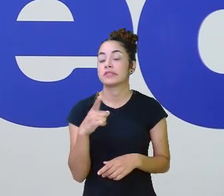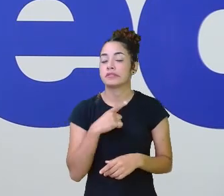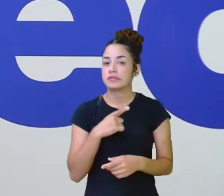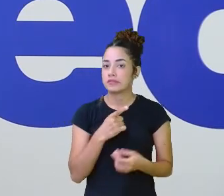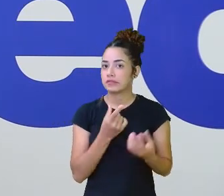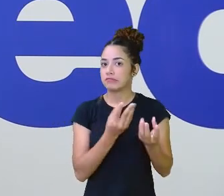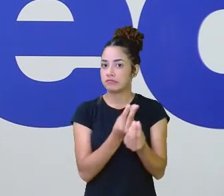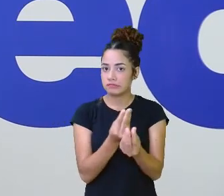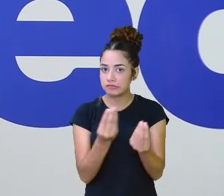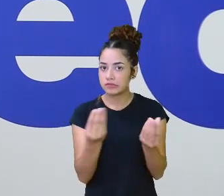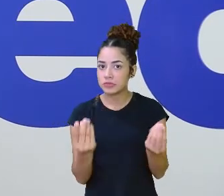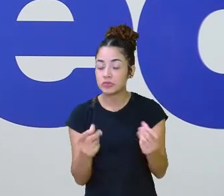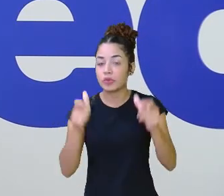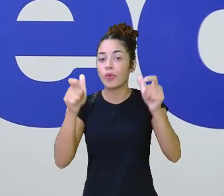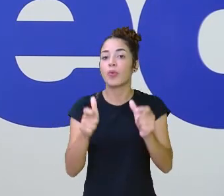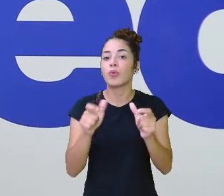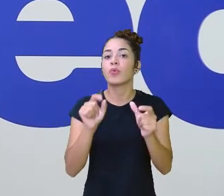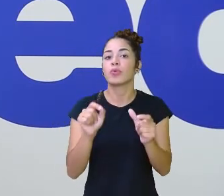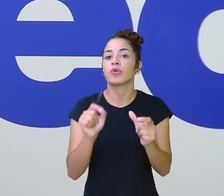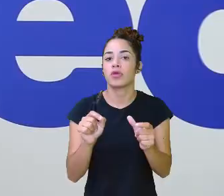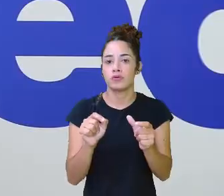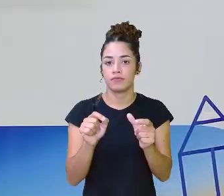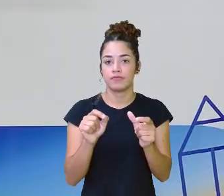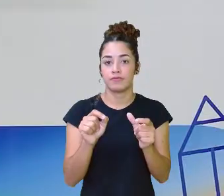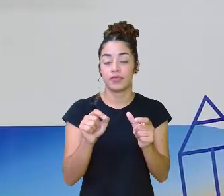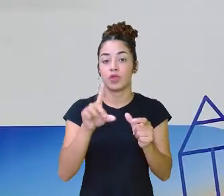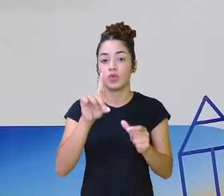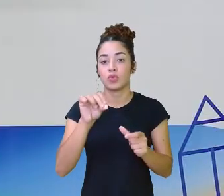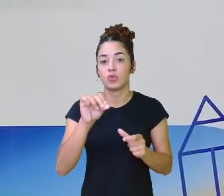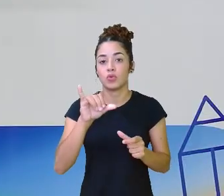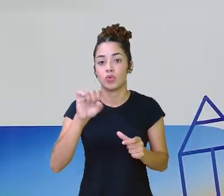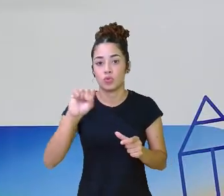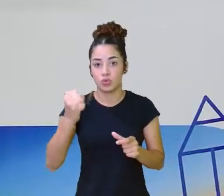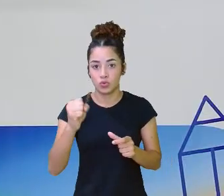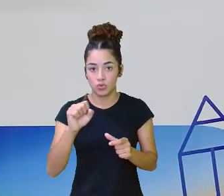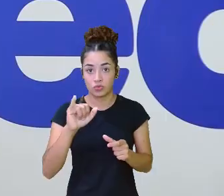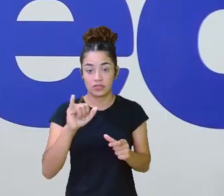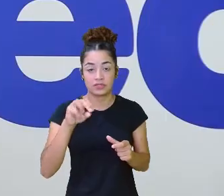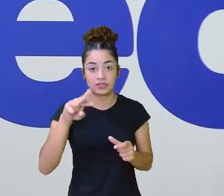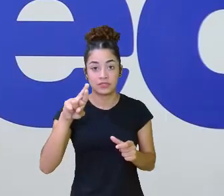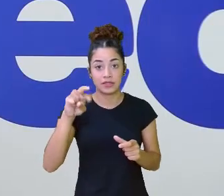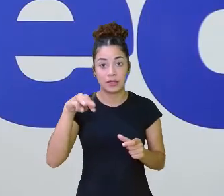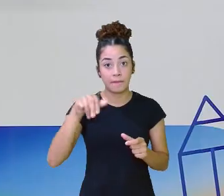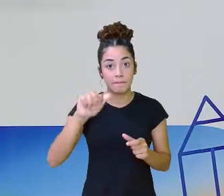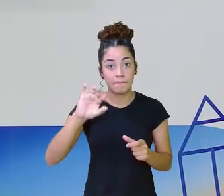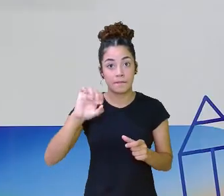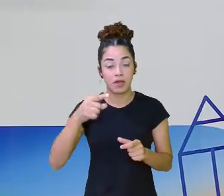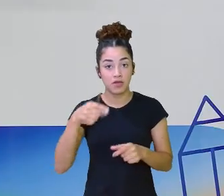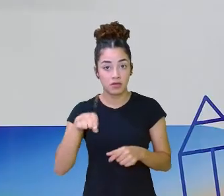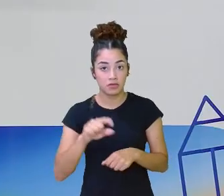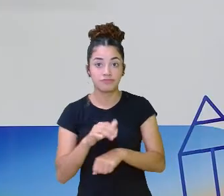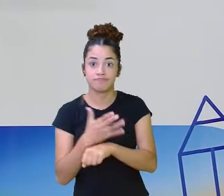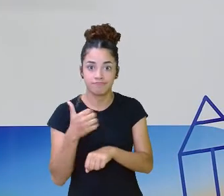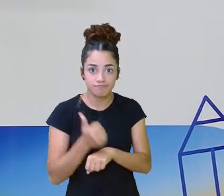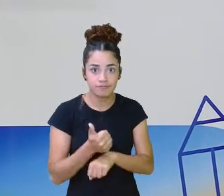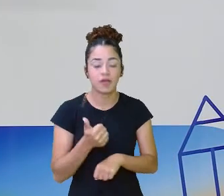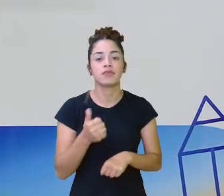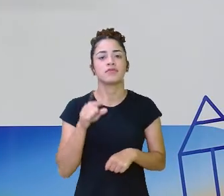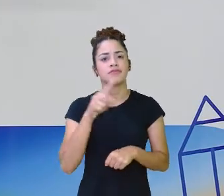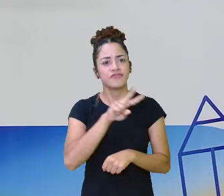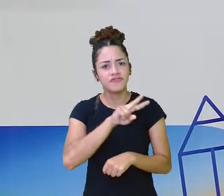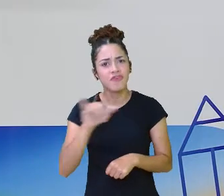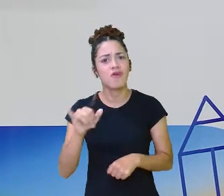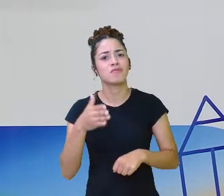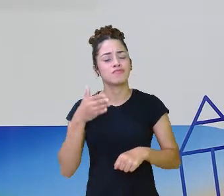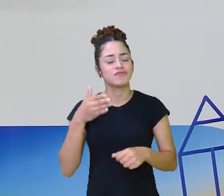existe muito delas lá no Horto Dois Irmãos. Olha aí, ó, vale a Parque visita dos então, Irmãos. né? No Parque dos Irmãos, para vocês verem um pouco